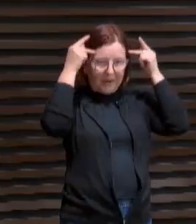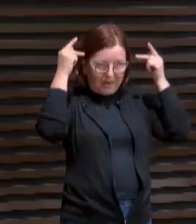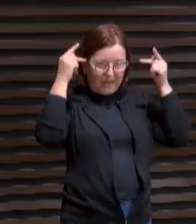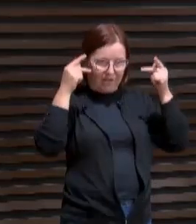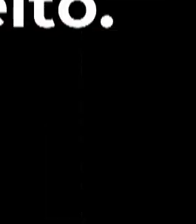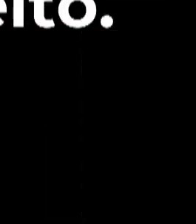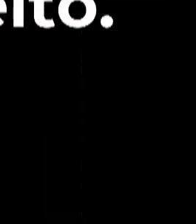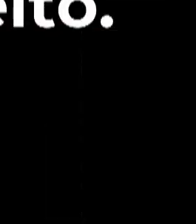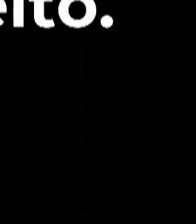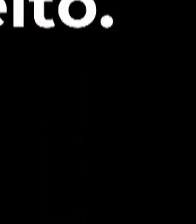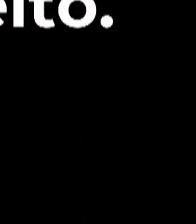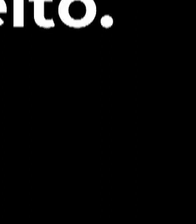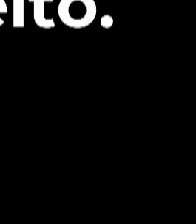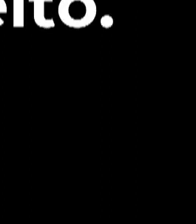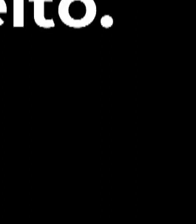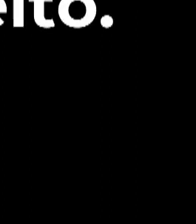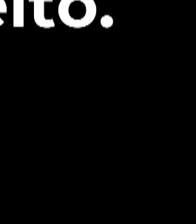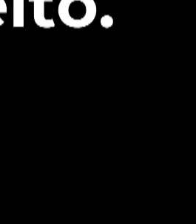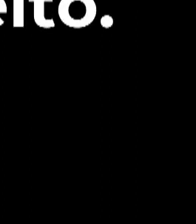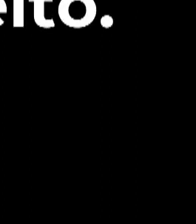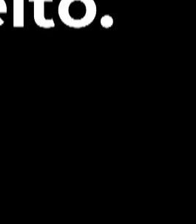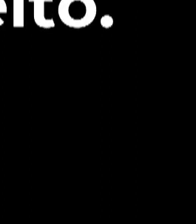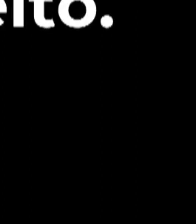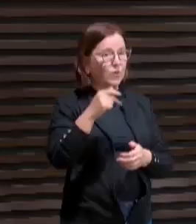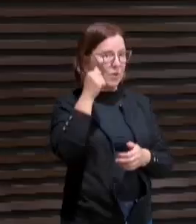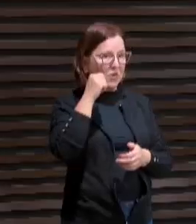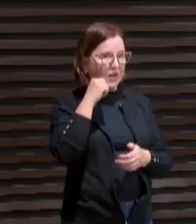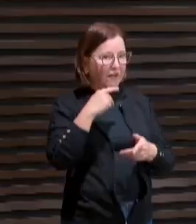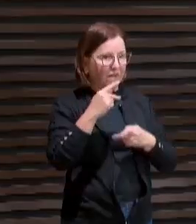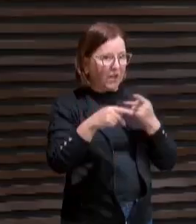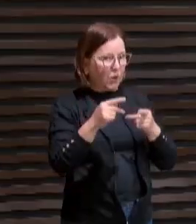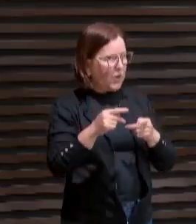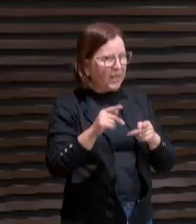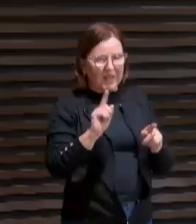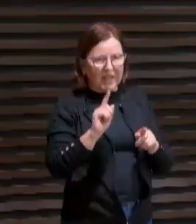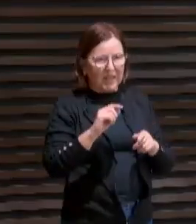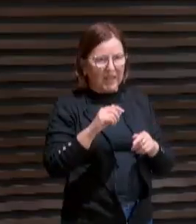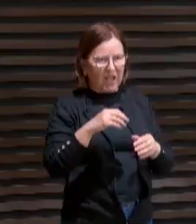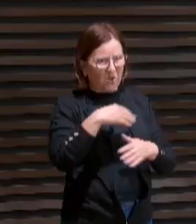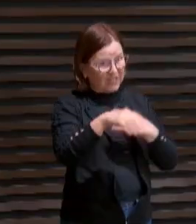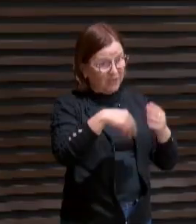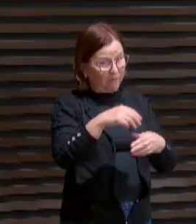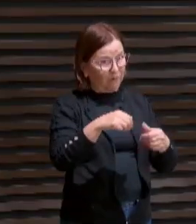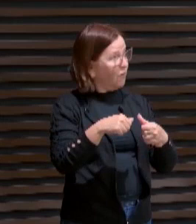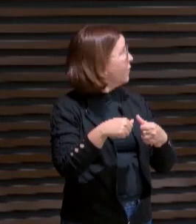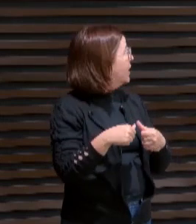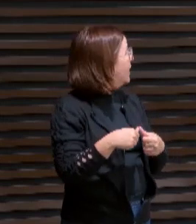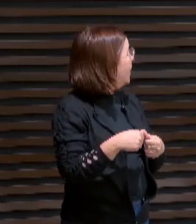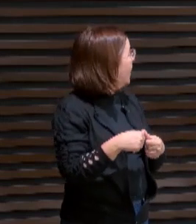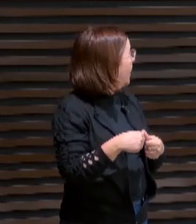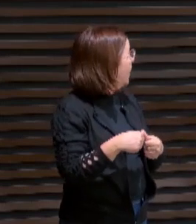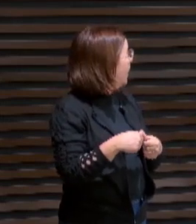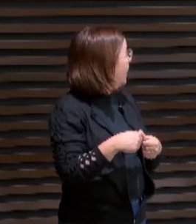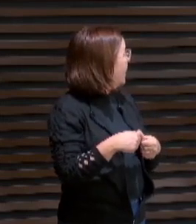hoje, em sonho, muito sofri por seu respeito. Judas diz isso. A mulher de